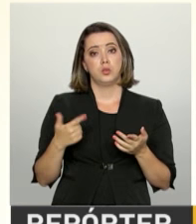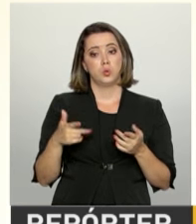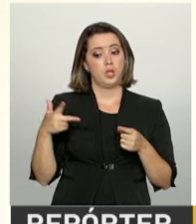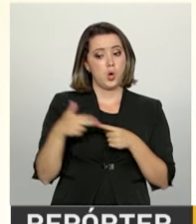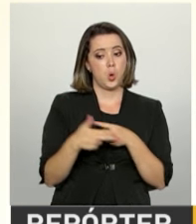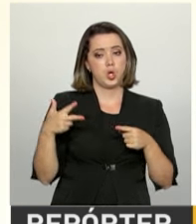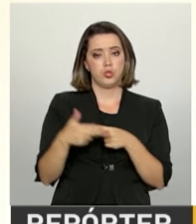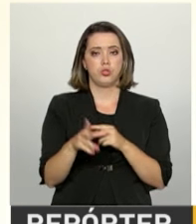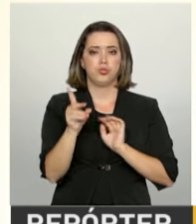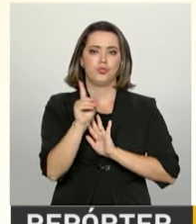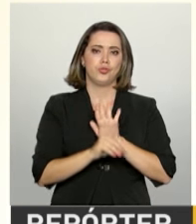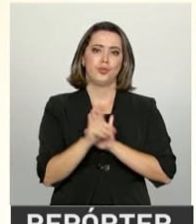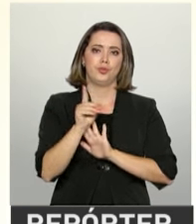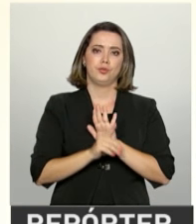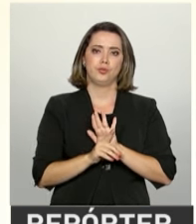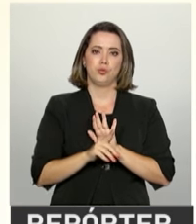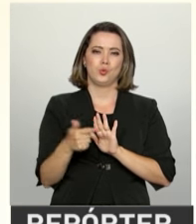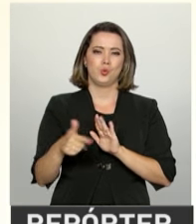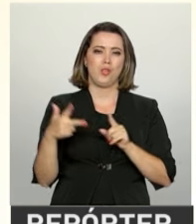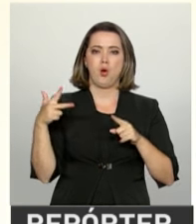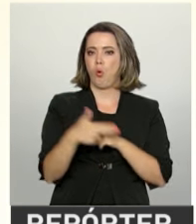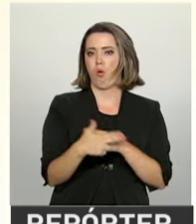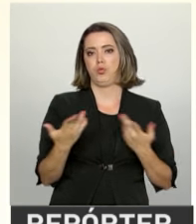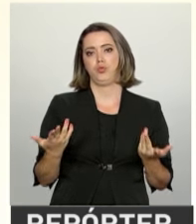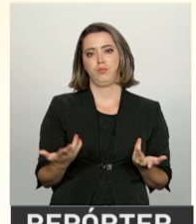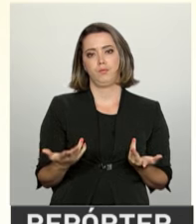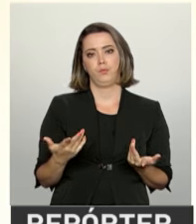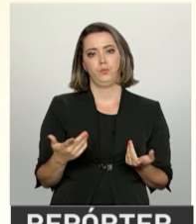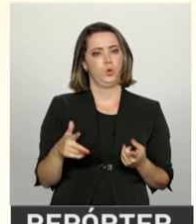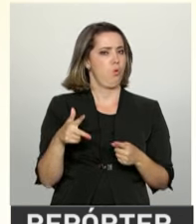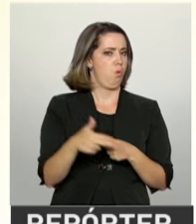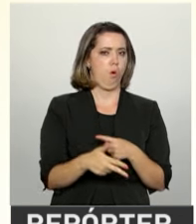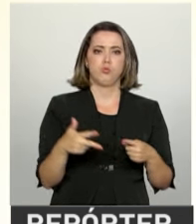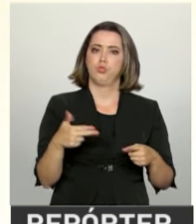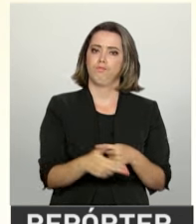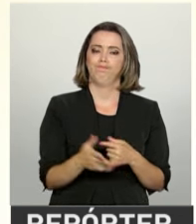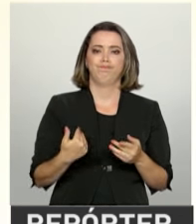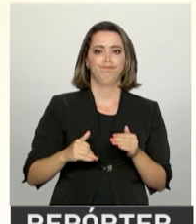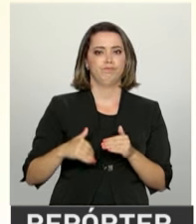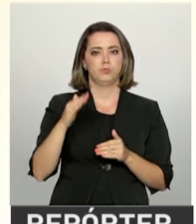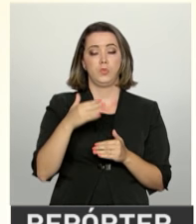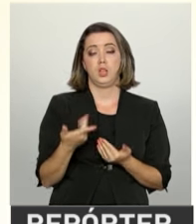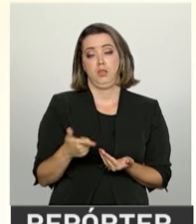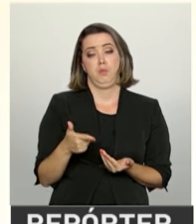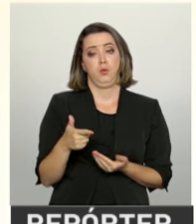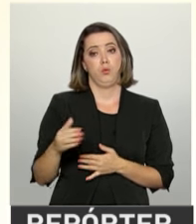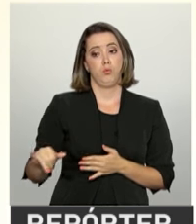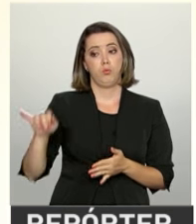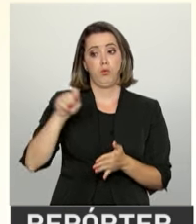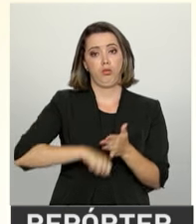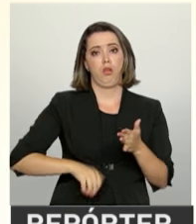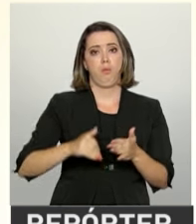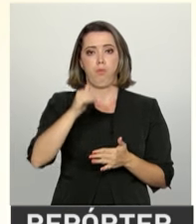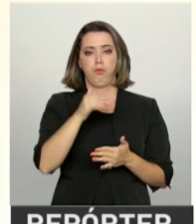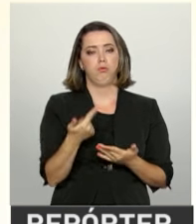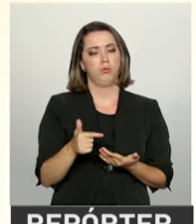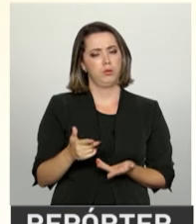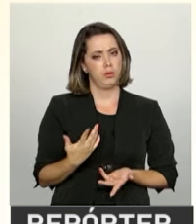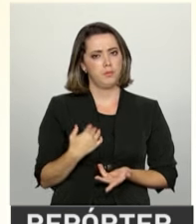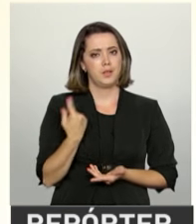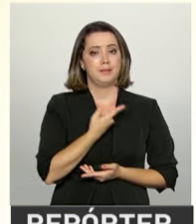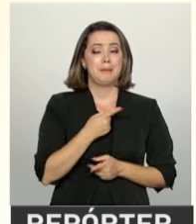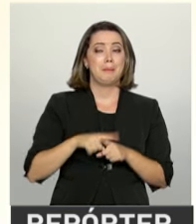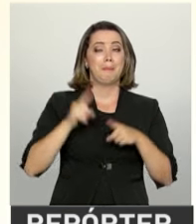direitos, sem cortar benefícios, sem aumentar a carga tributária. Se nós postergarmos a